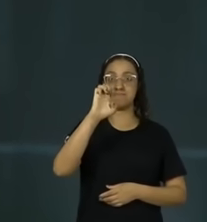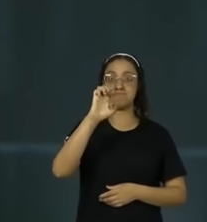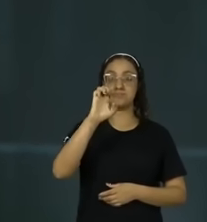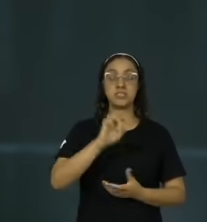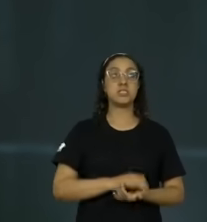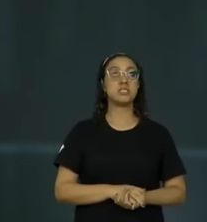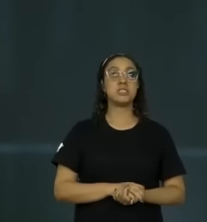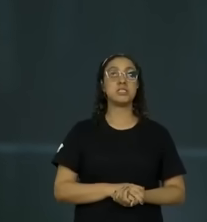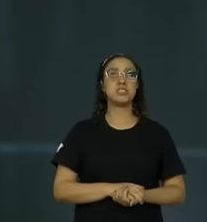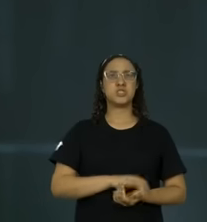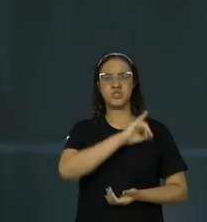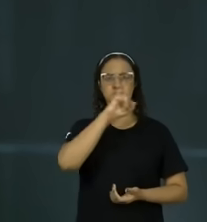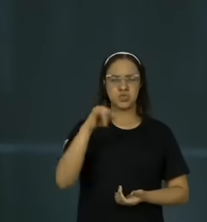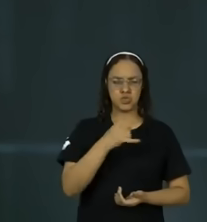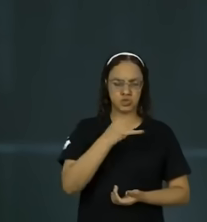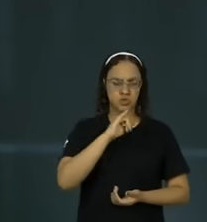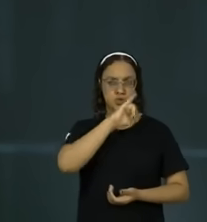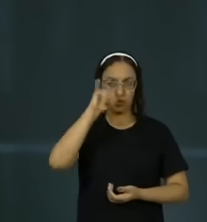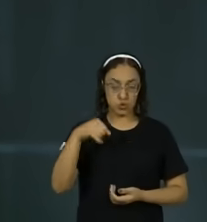estupro, ele preso.